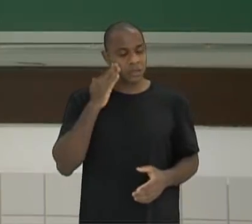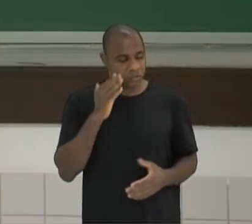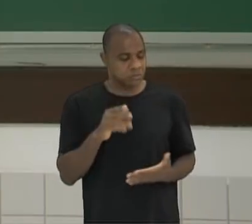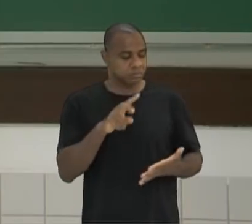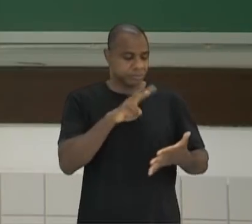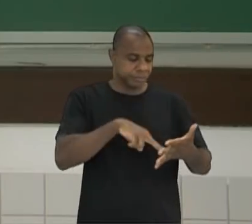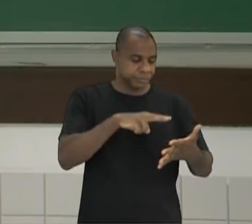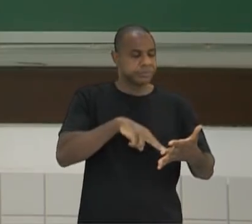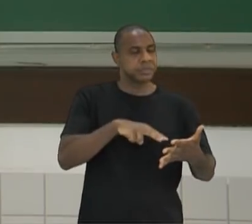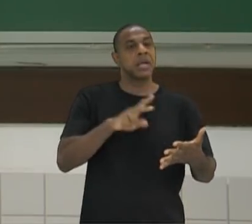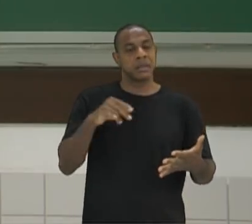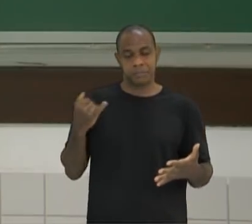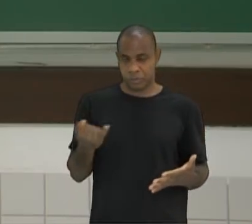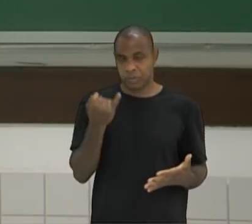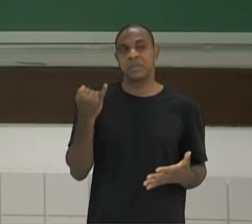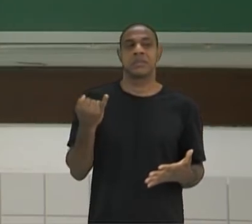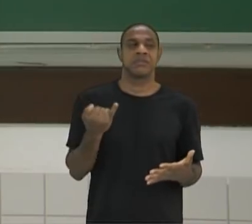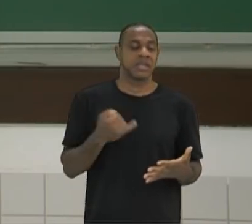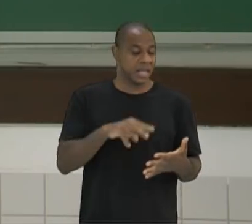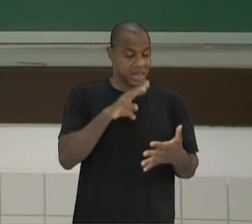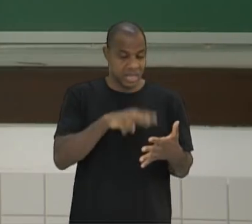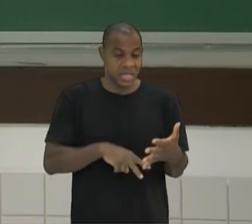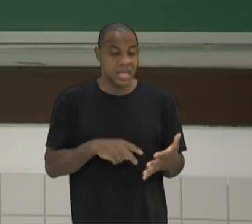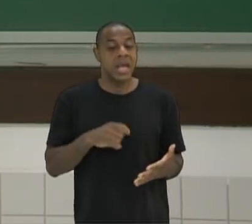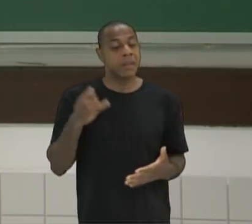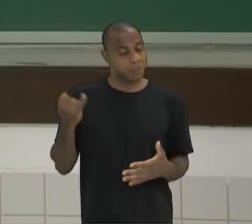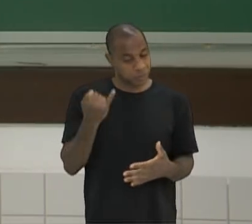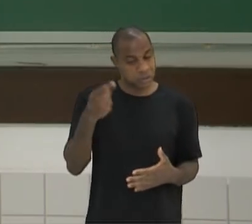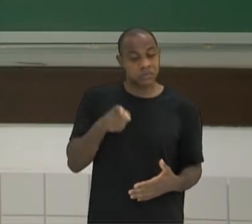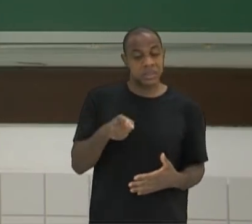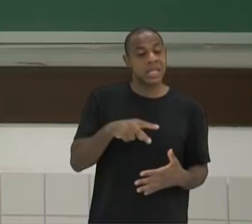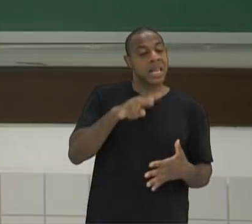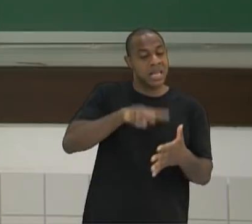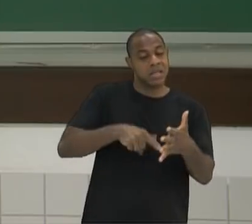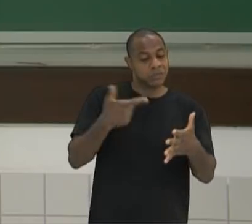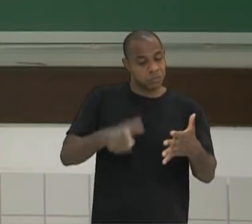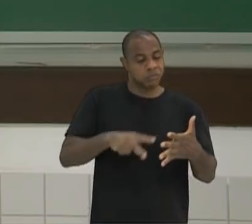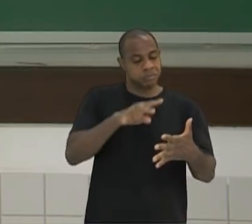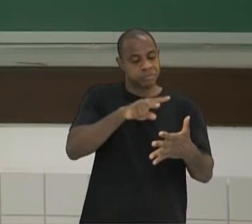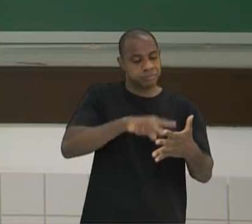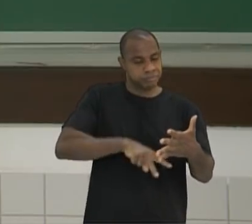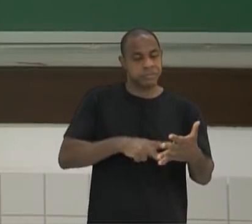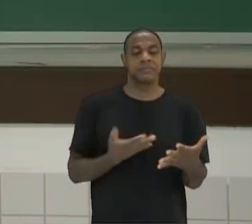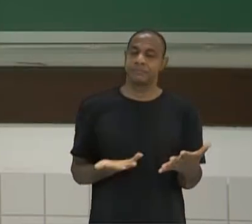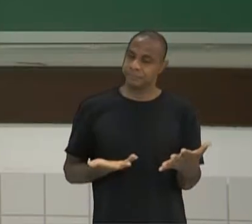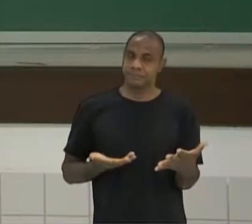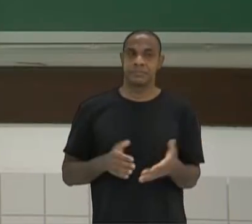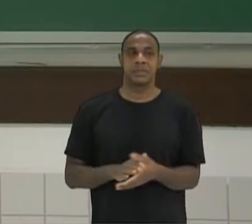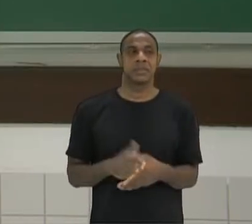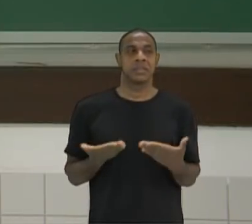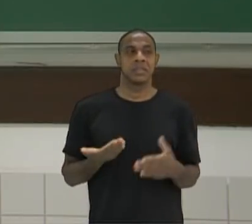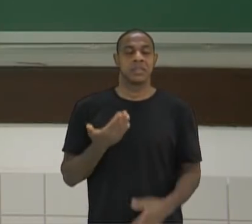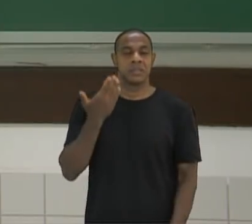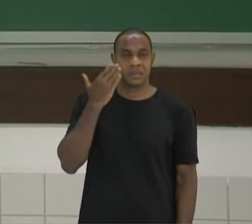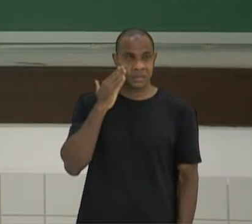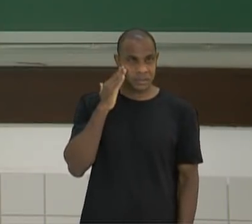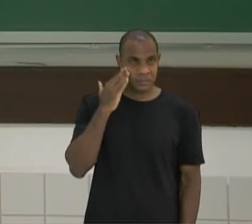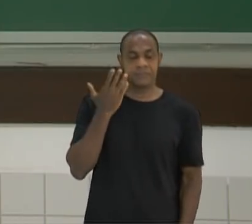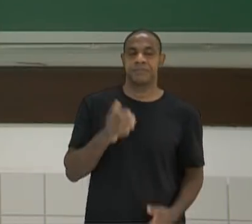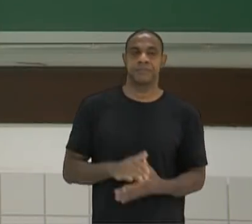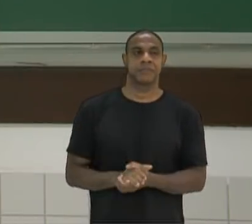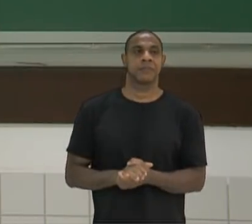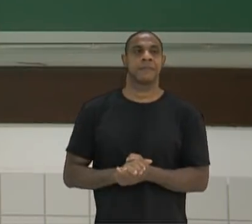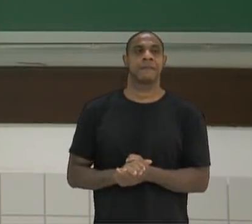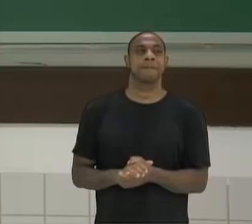sempre é importante a gente reler quando a gente não entende ali num primeiro momento, né? E ainda que entenda, é importante fazer a